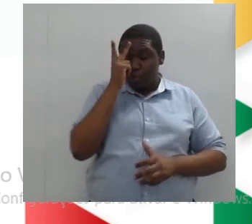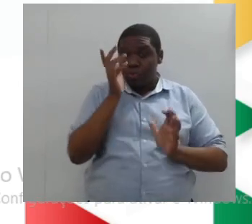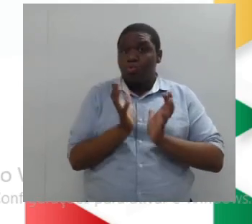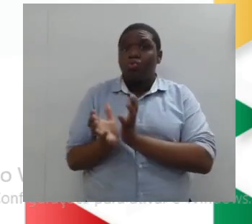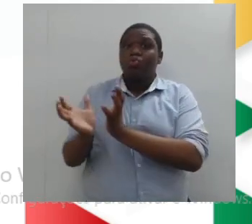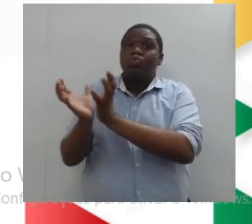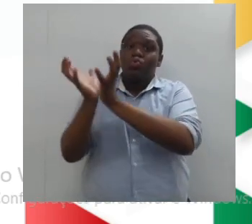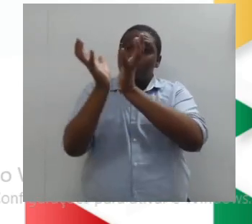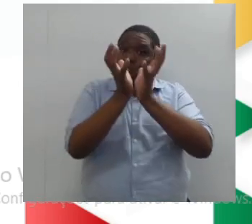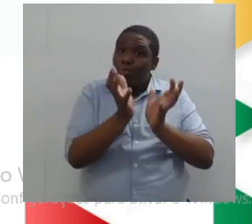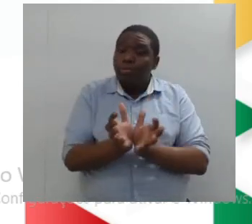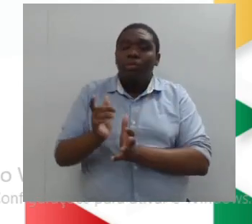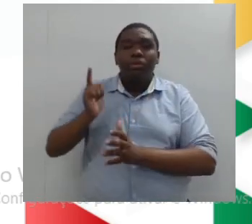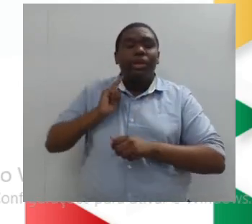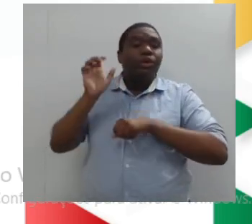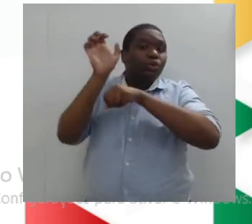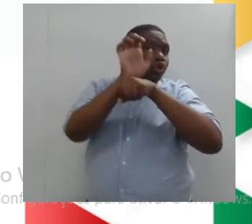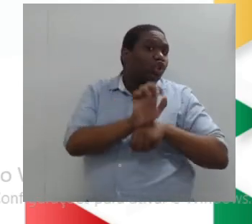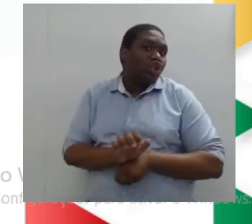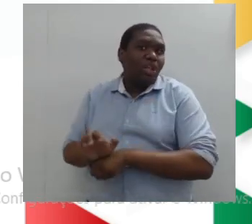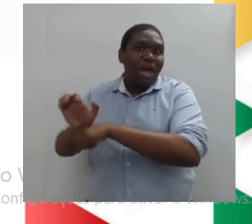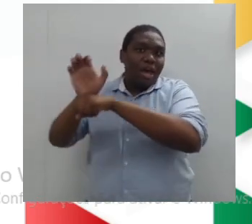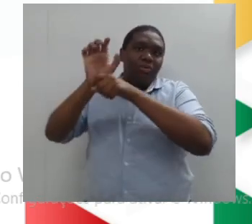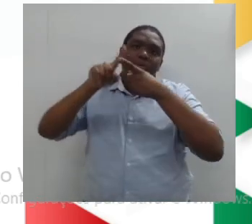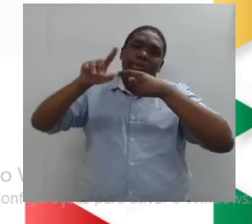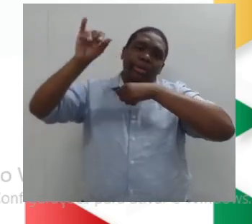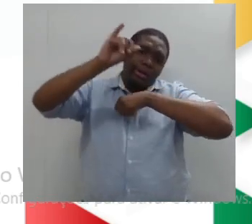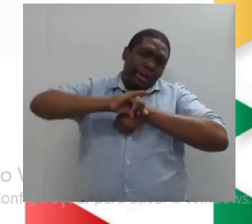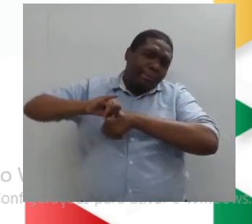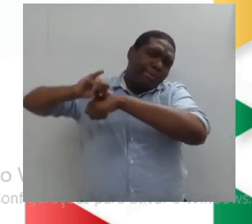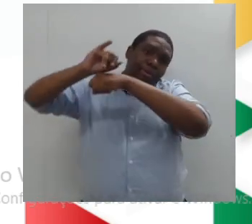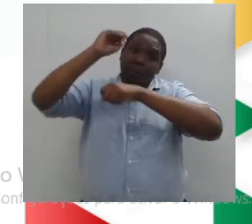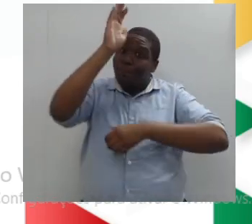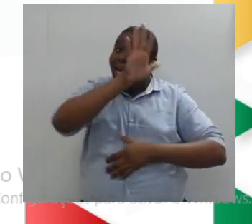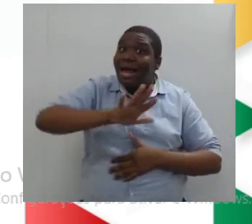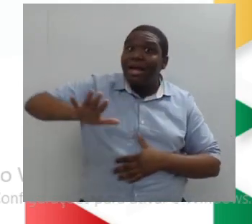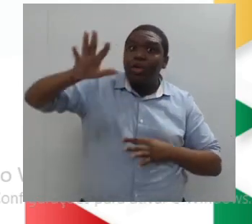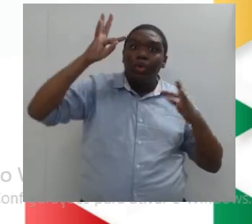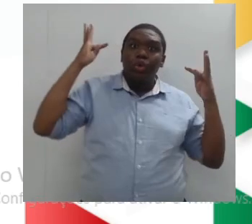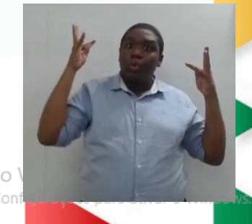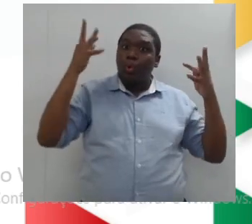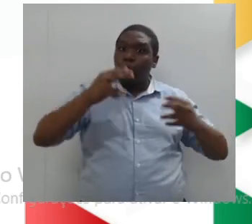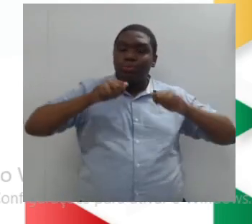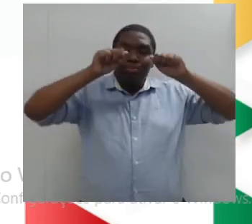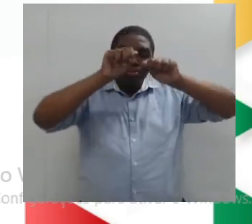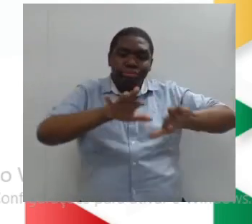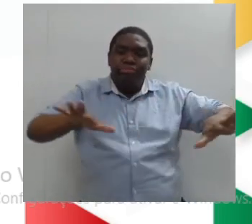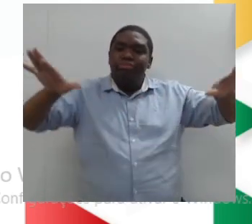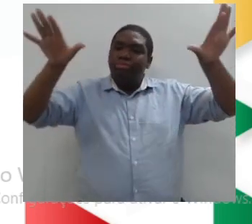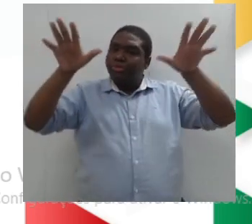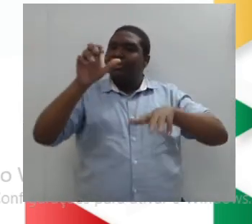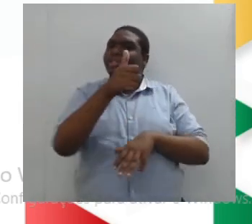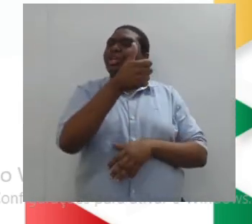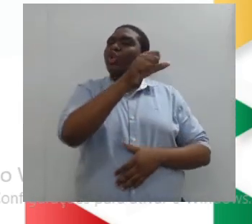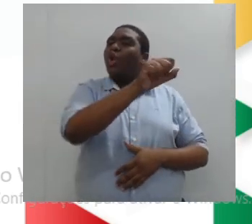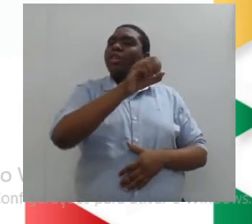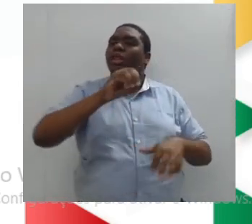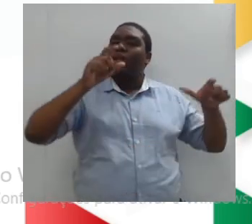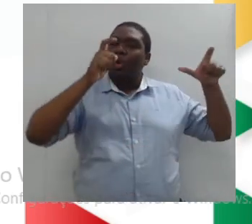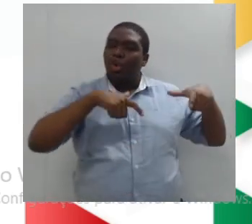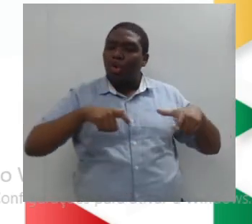em todos os estados e capitais do país, espalhadas em mais de 180